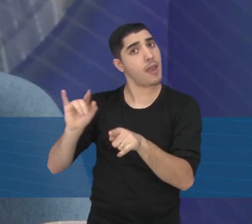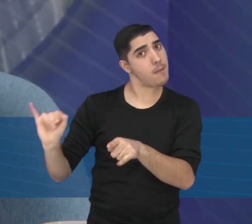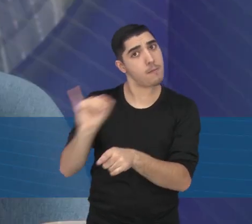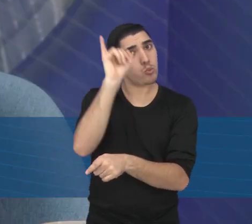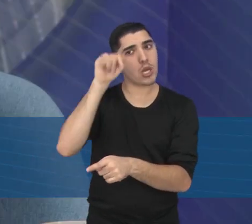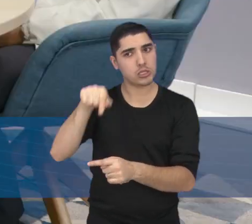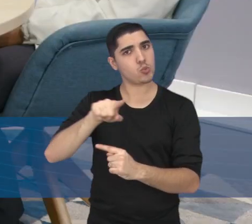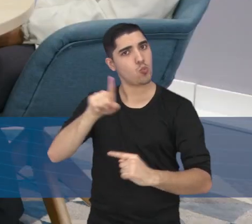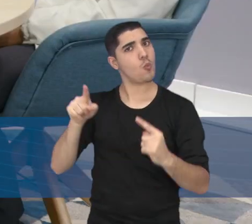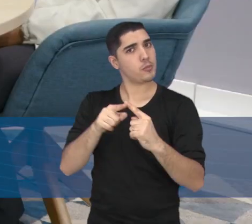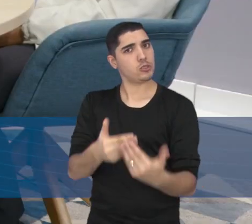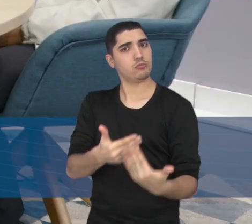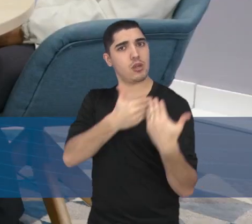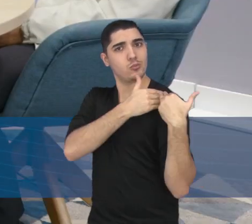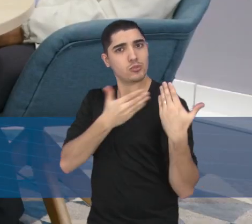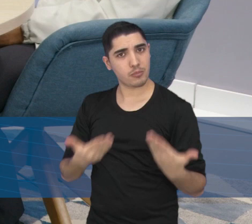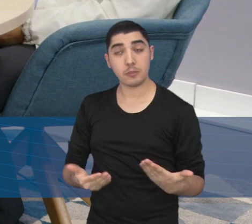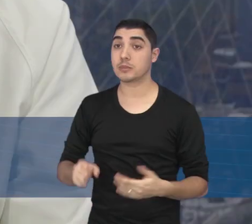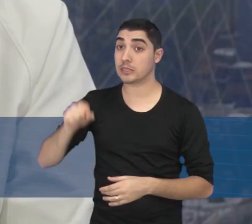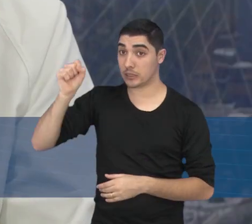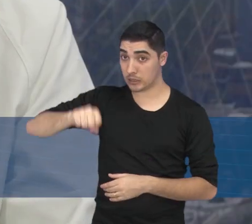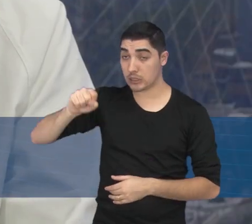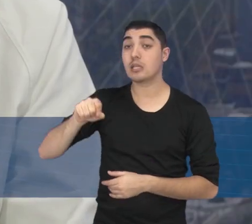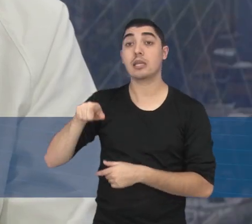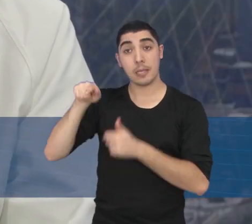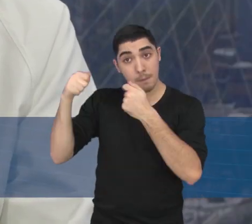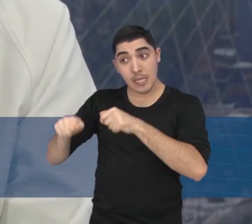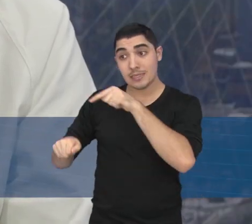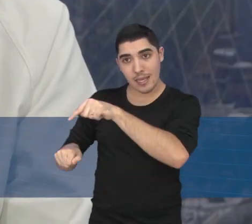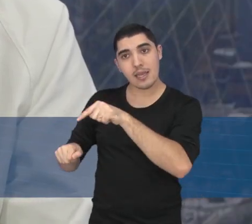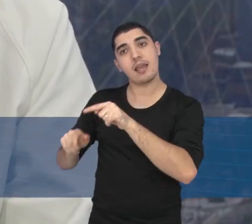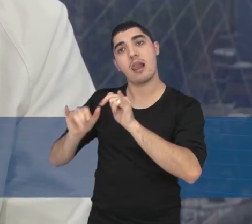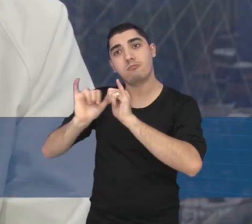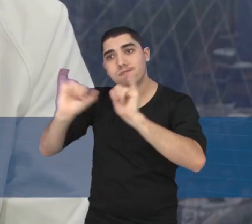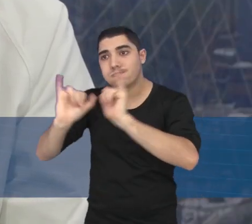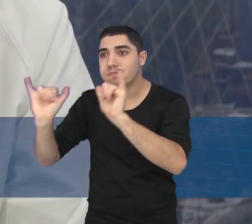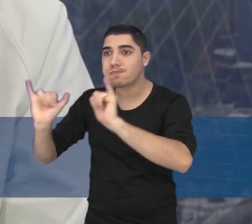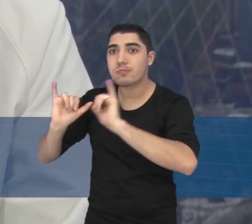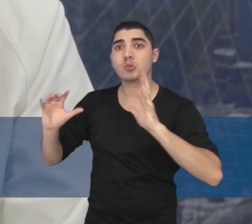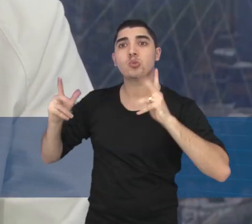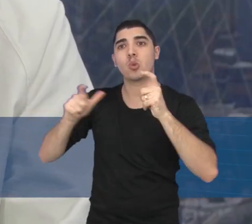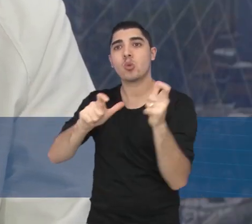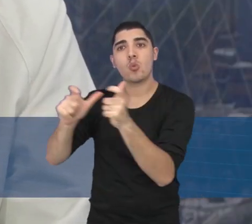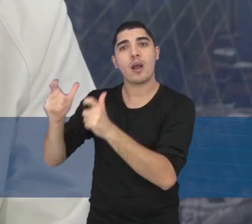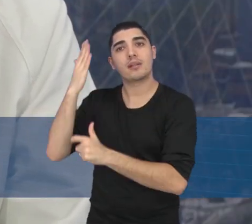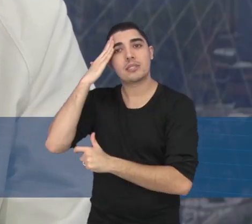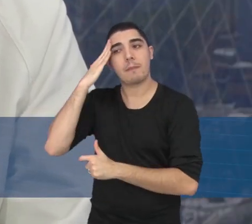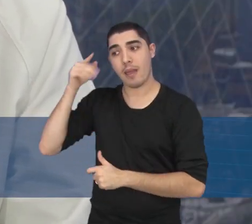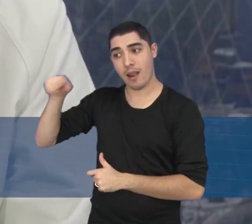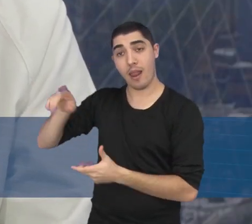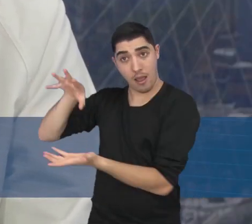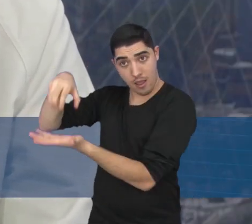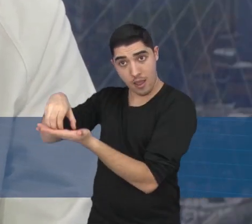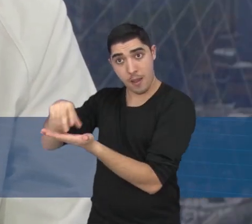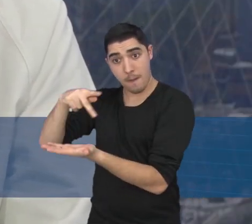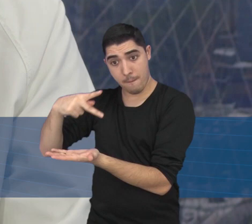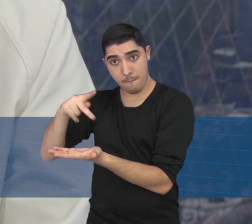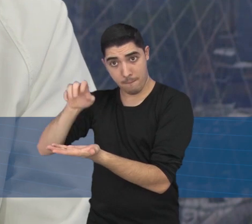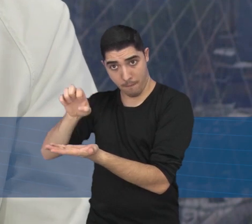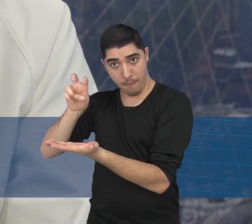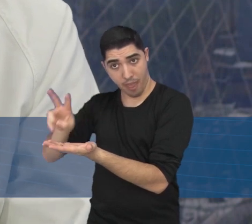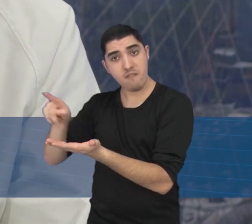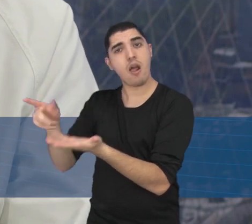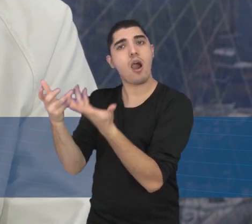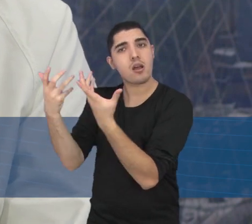importante, né? Sim, a gente tem que realmente divulgar até mais esse serviço que os PEVs e os Ecopevs fazem, e também a população do modo